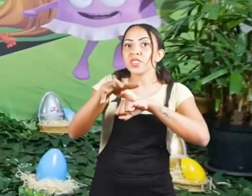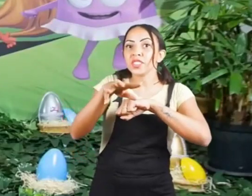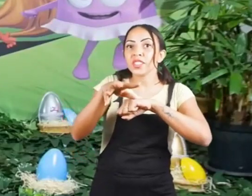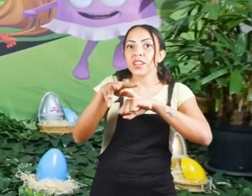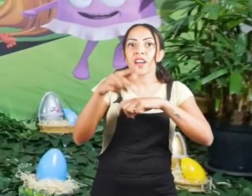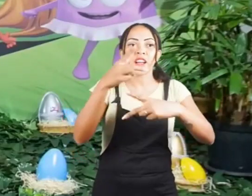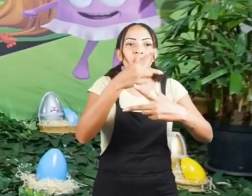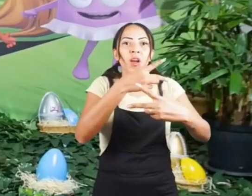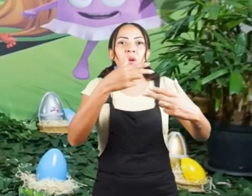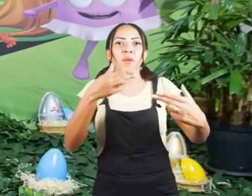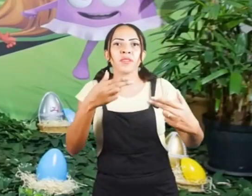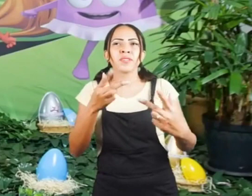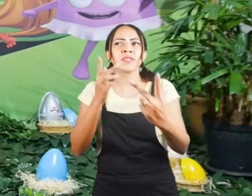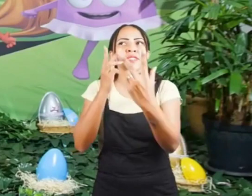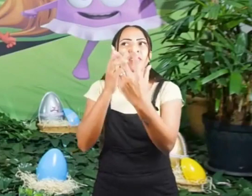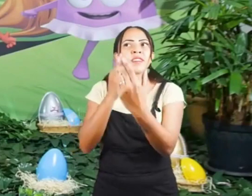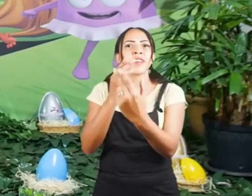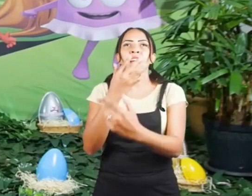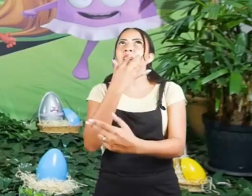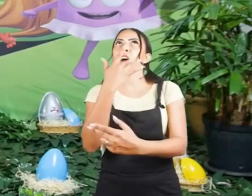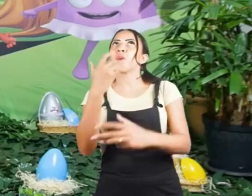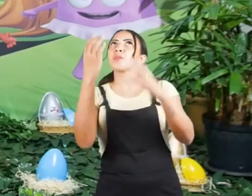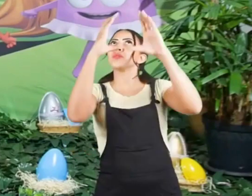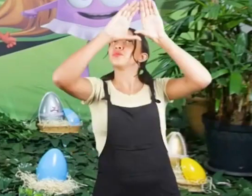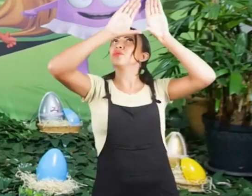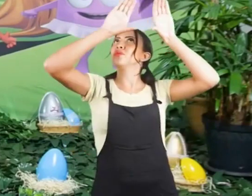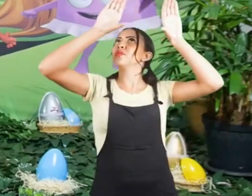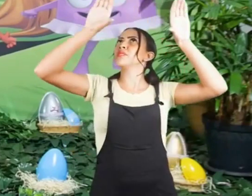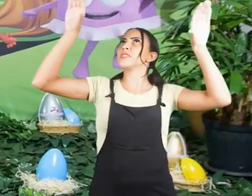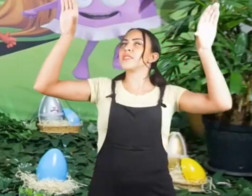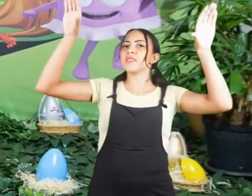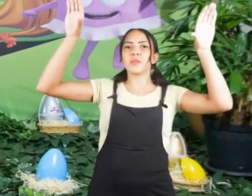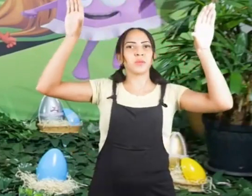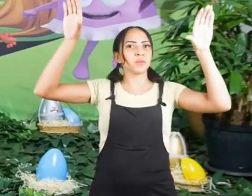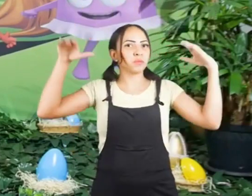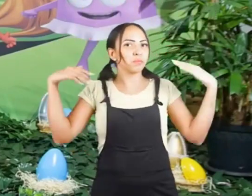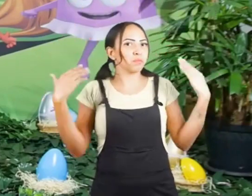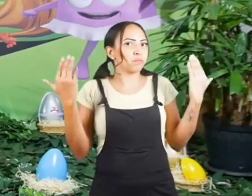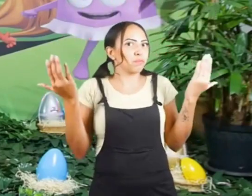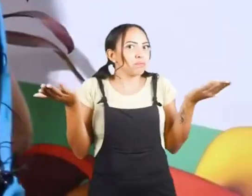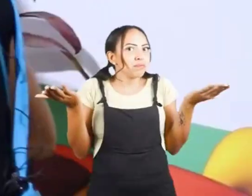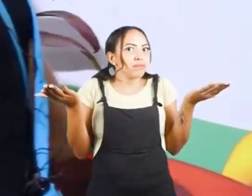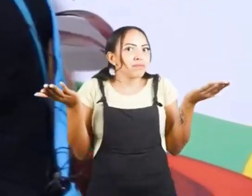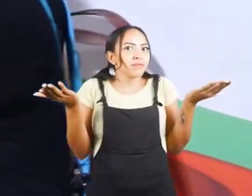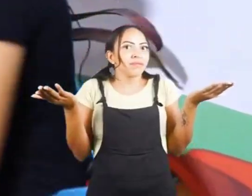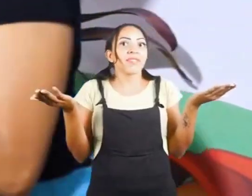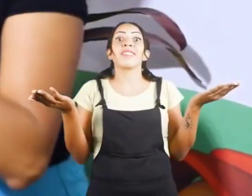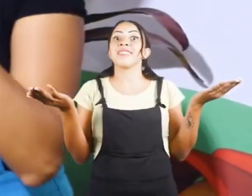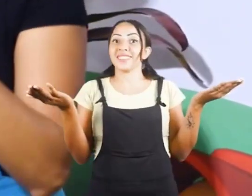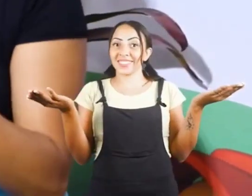cor do céu. Cor do céu? É!